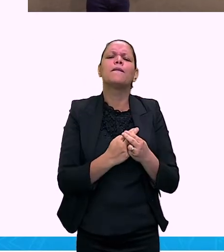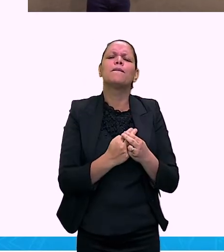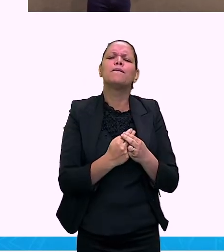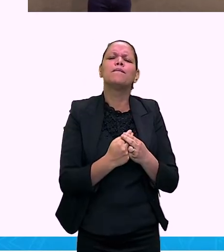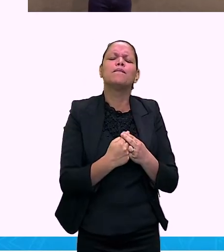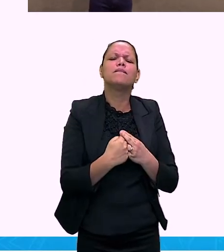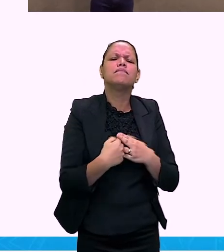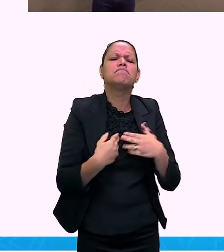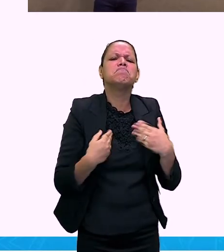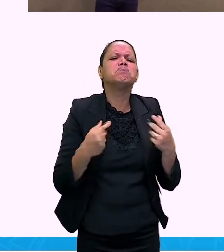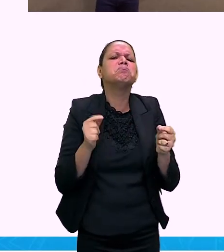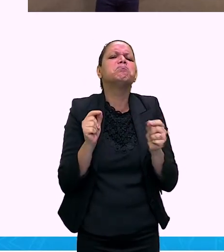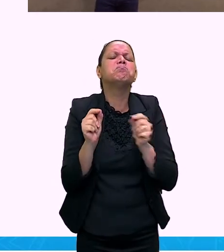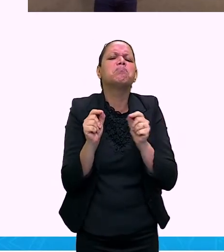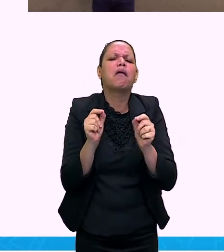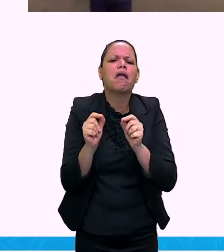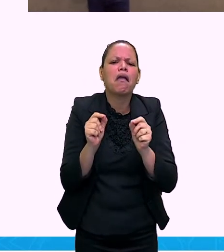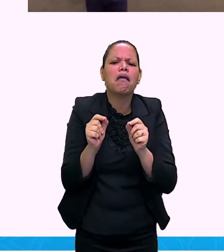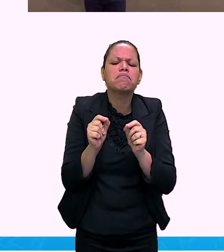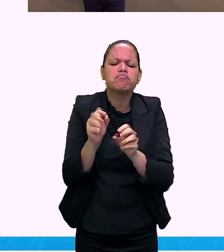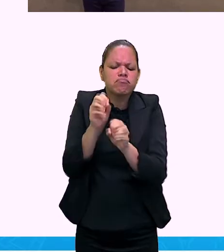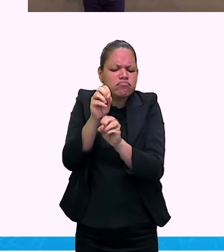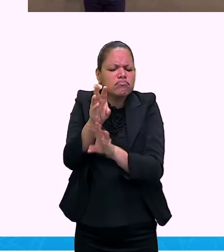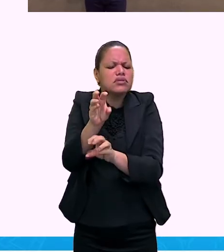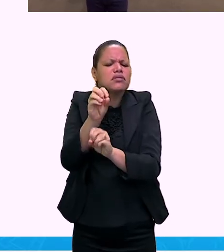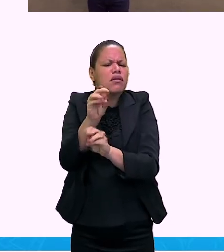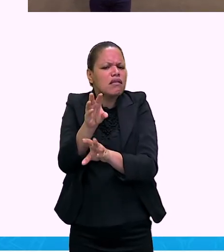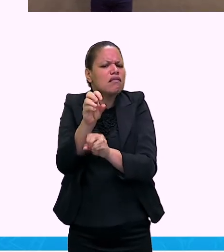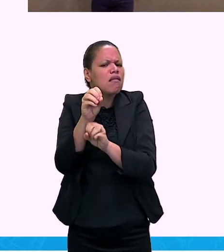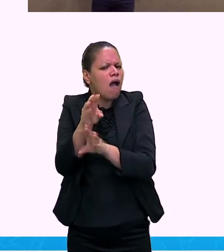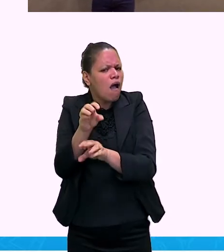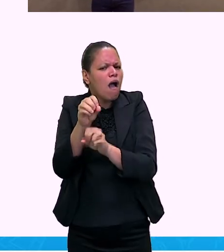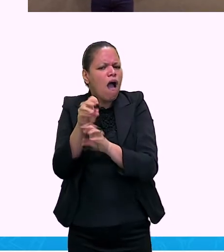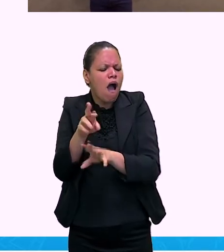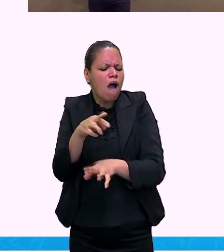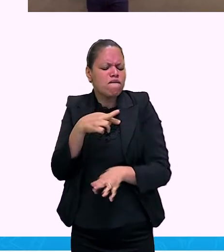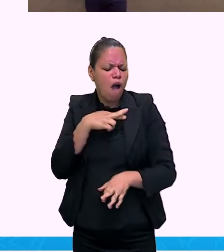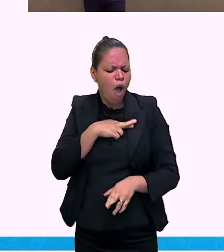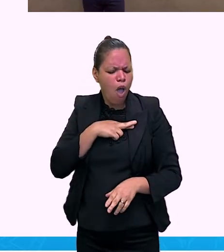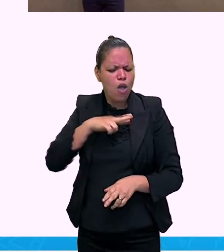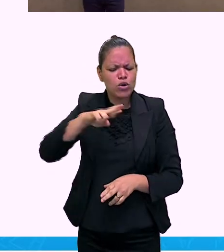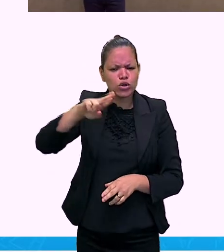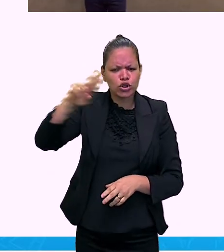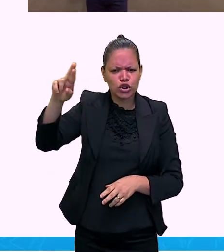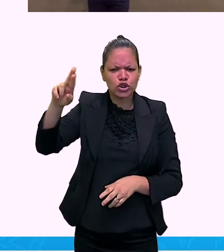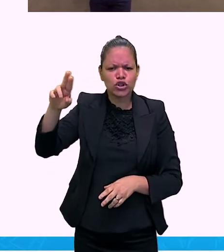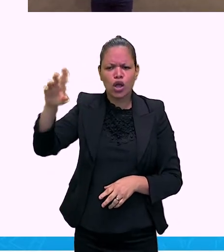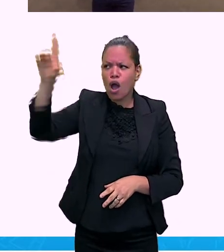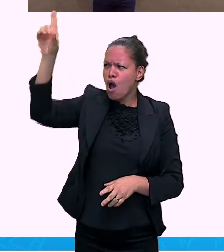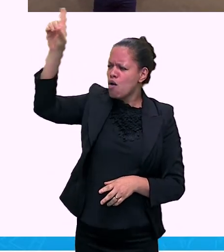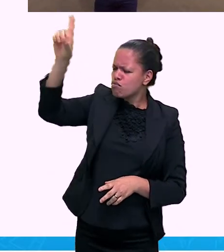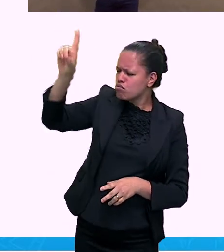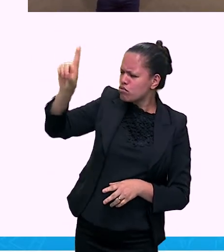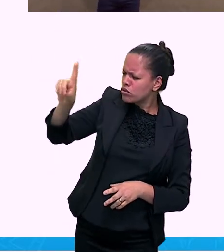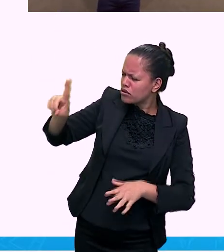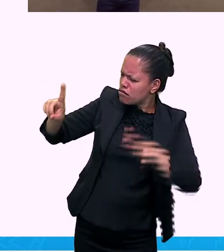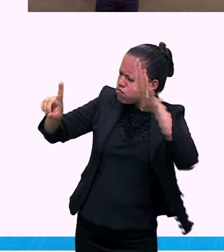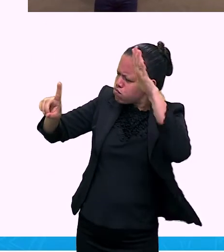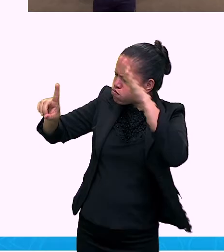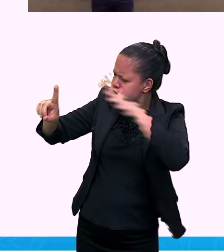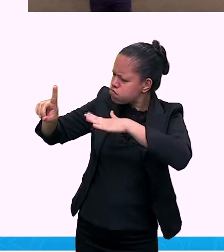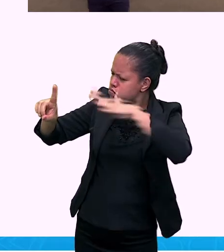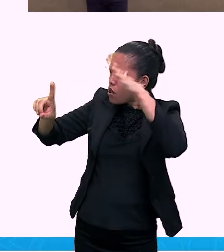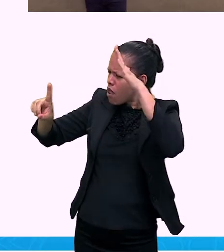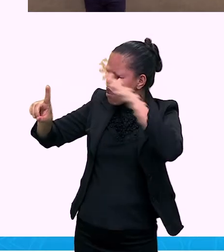os ensinamentos e conhecimentos religiosos dos deuses, né? Naqueles deuses que eles